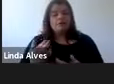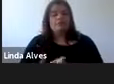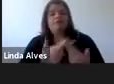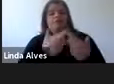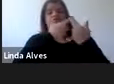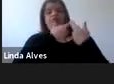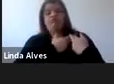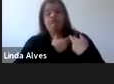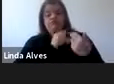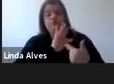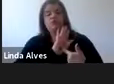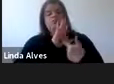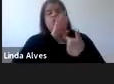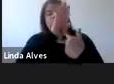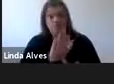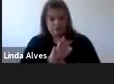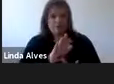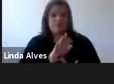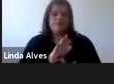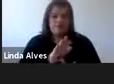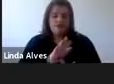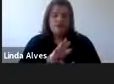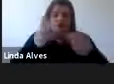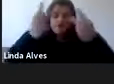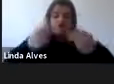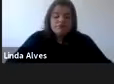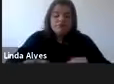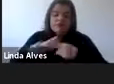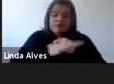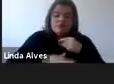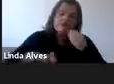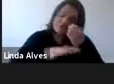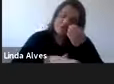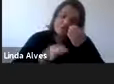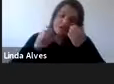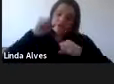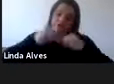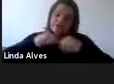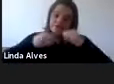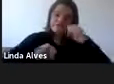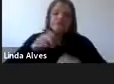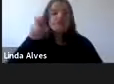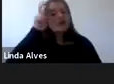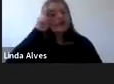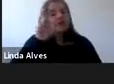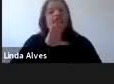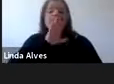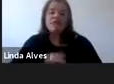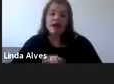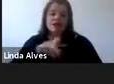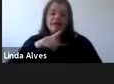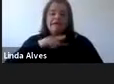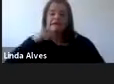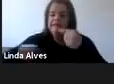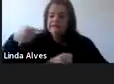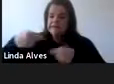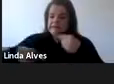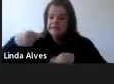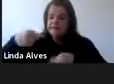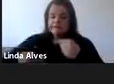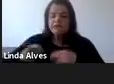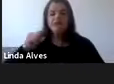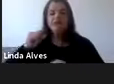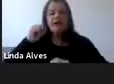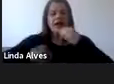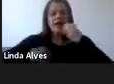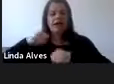representar a CNTM no setor automotivo, na Industrial. Na quinta-feira à tarde, nós temos uma discussão da Industrial, uma